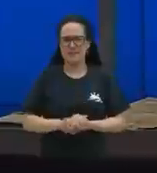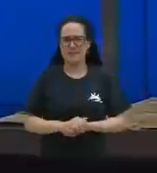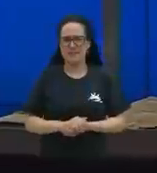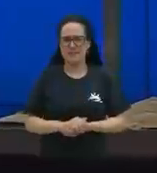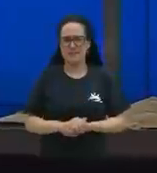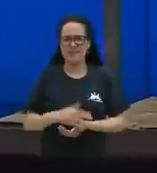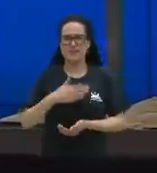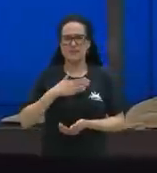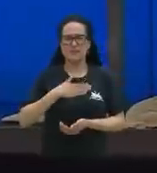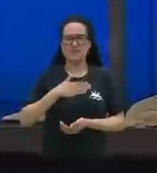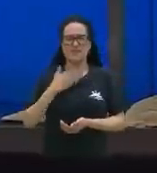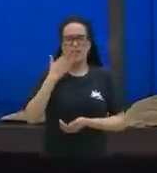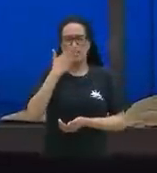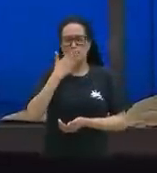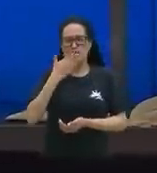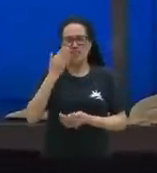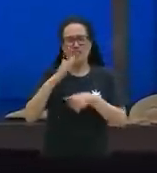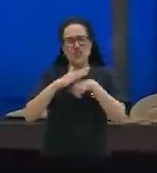doce Neuzinha.